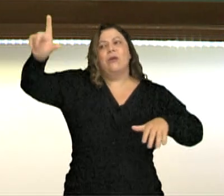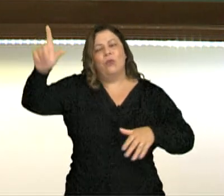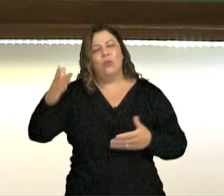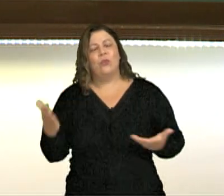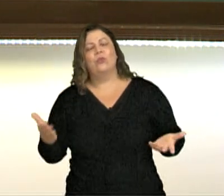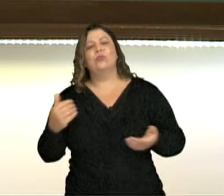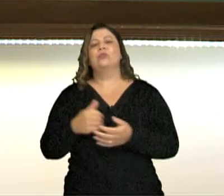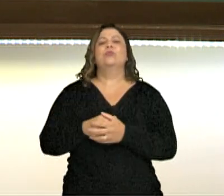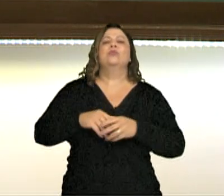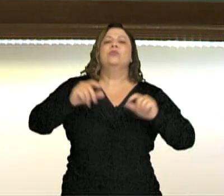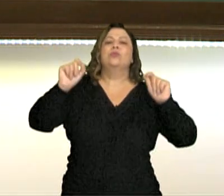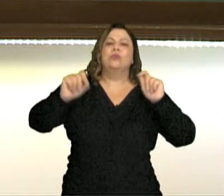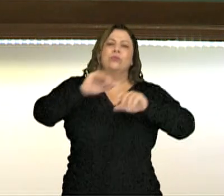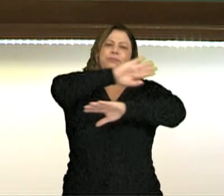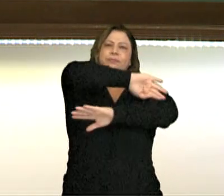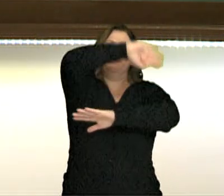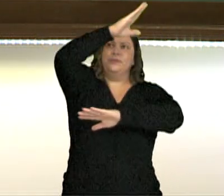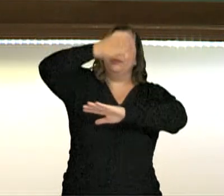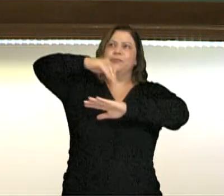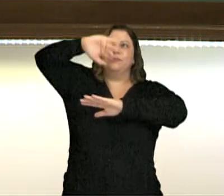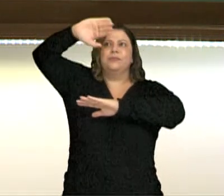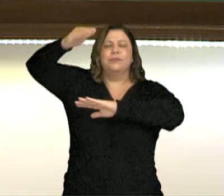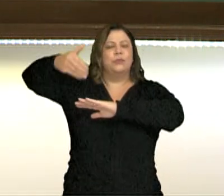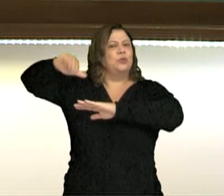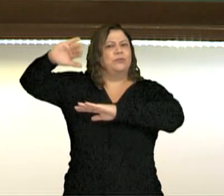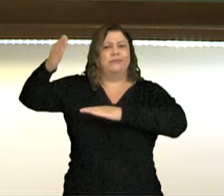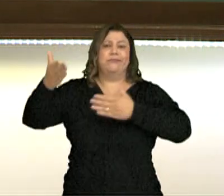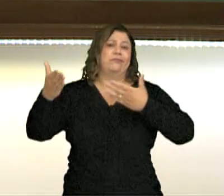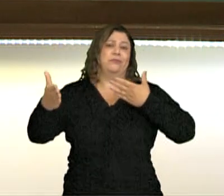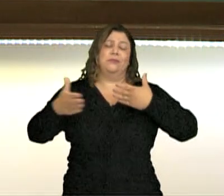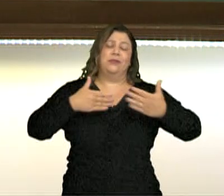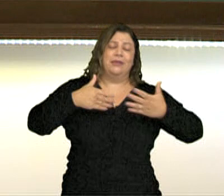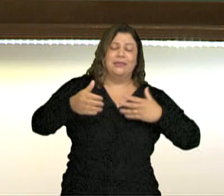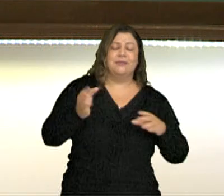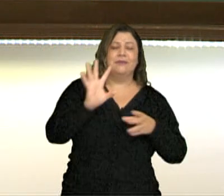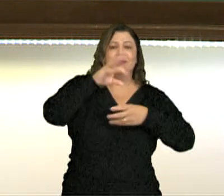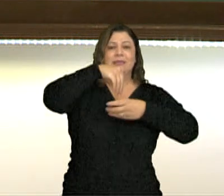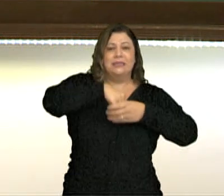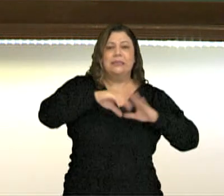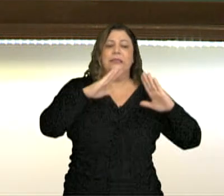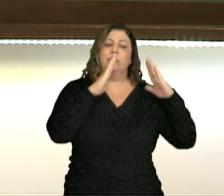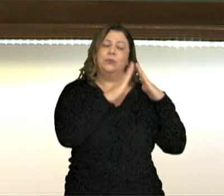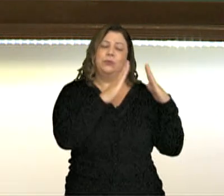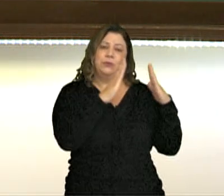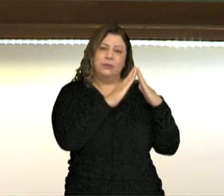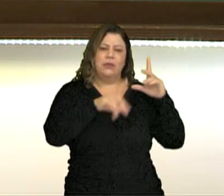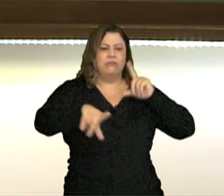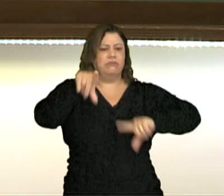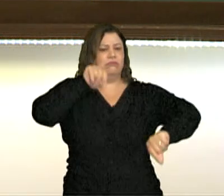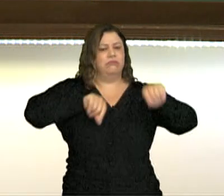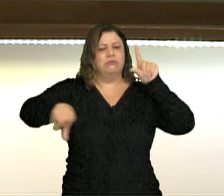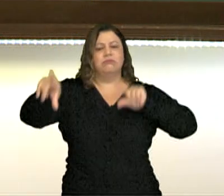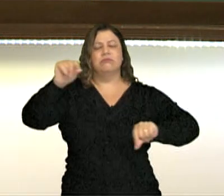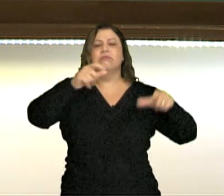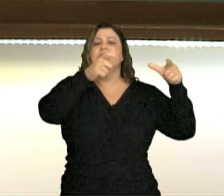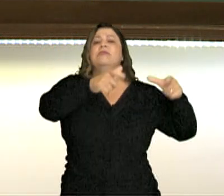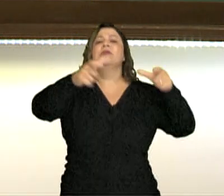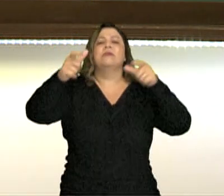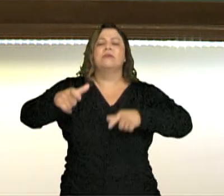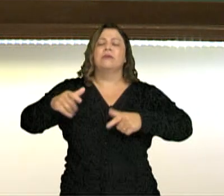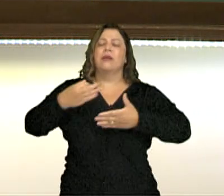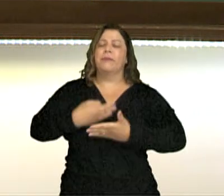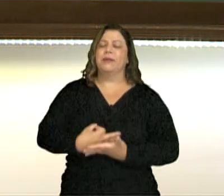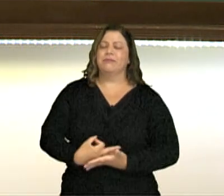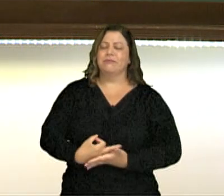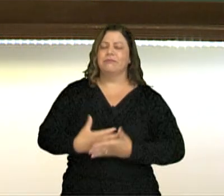relaxado num ambiente de montanha, ou muitas vezes dentro da própria casa. Então, eu escolho o meu ambiente para realizar